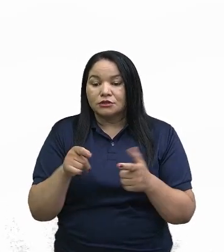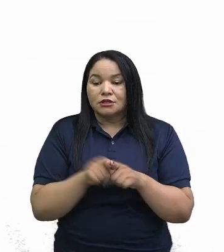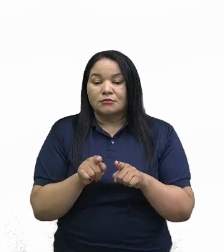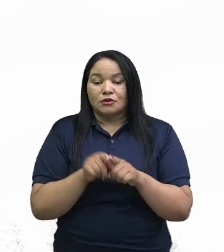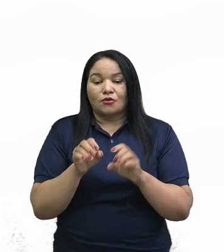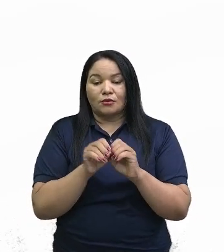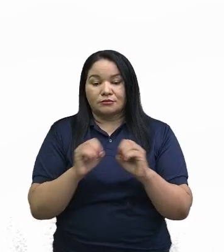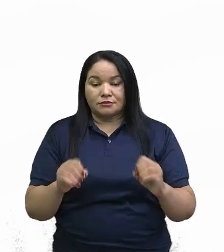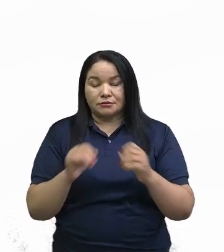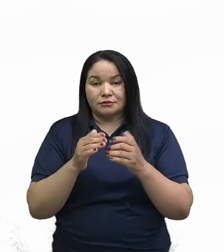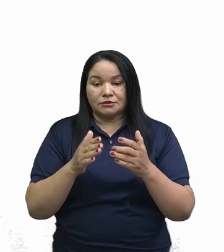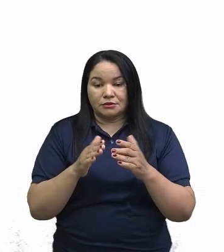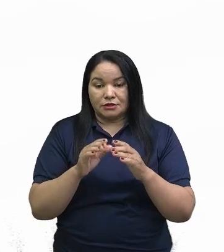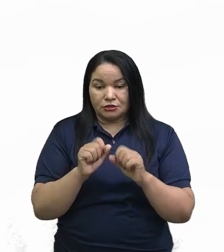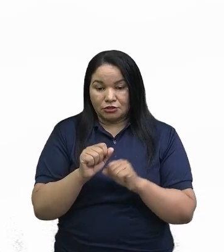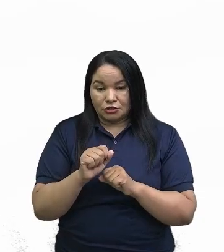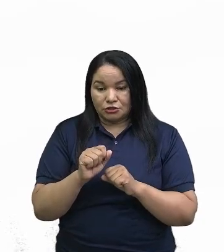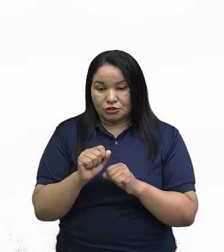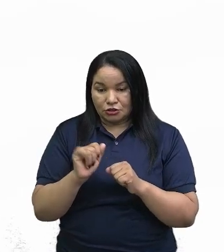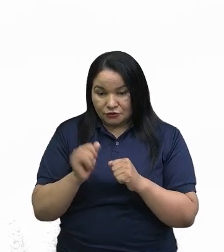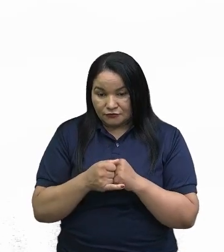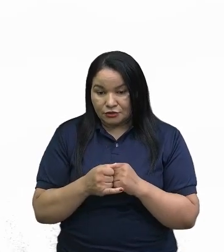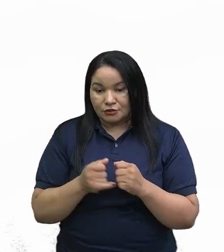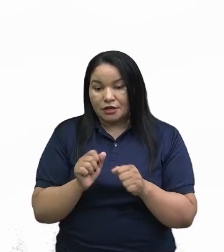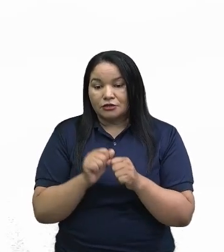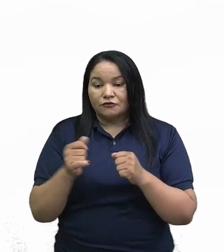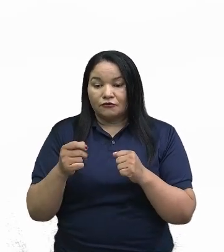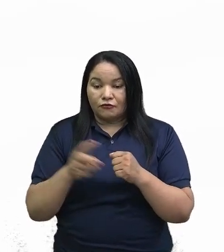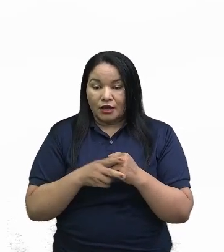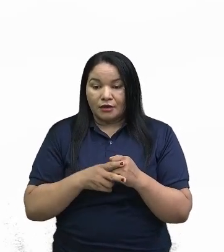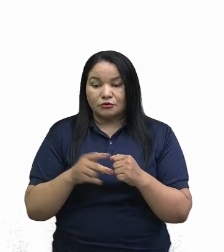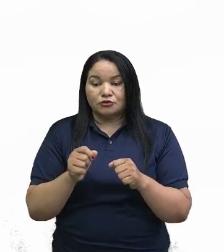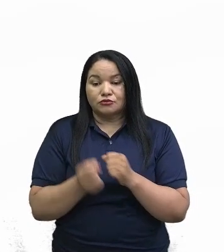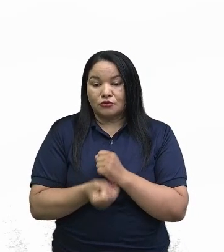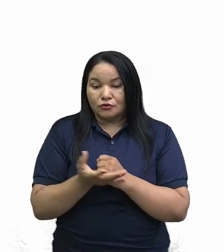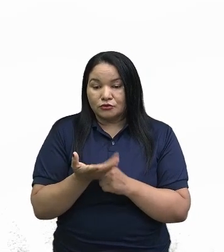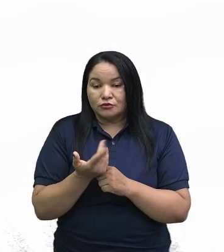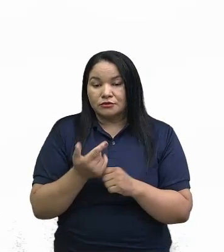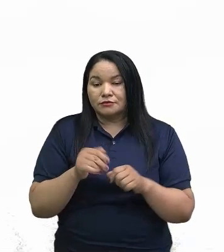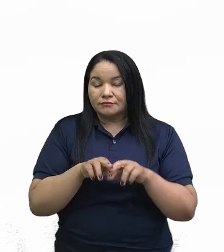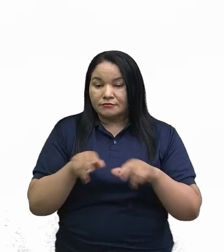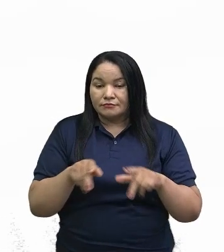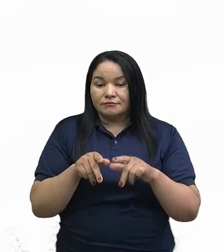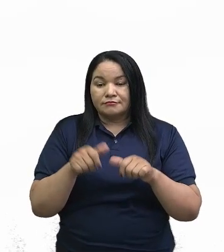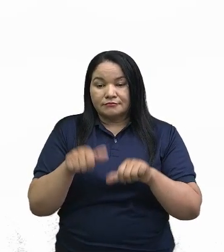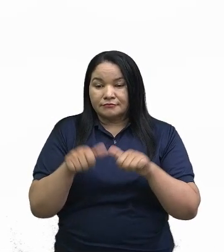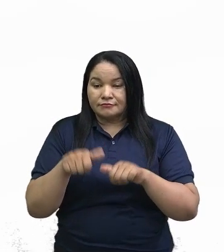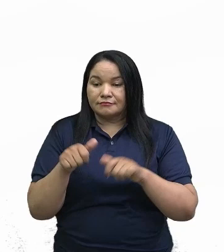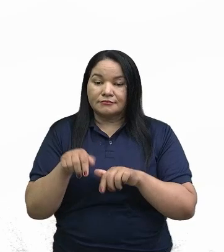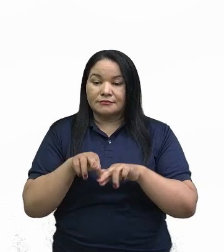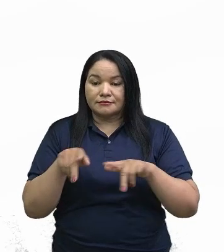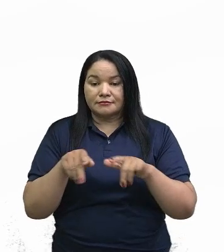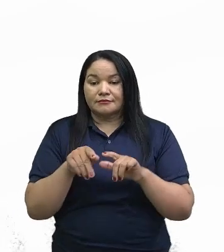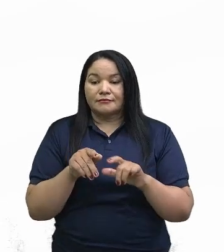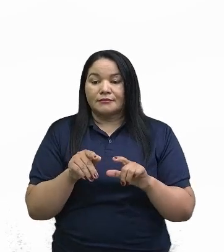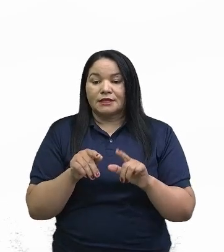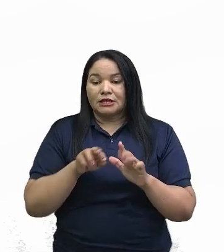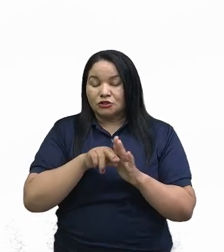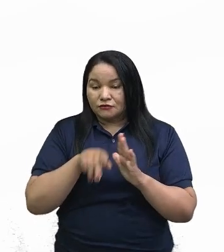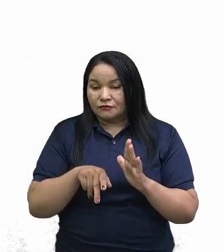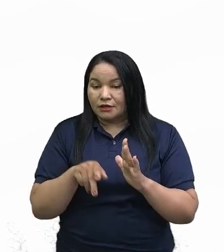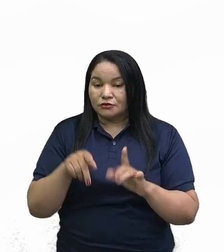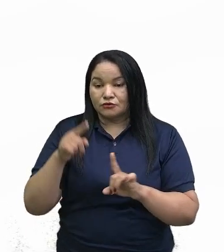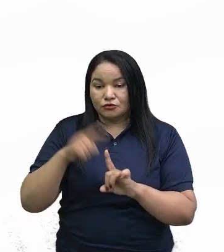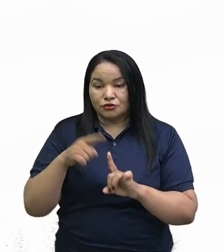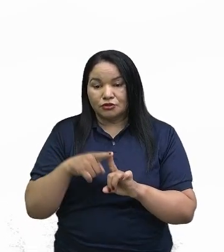orações adverbiais. A apreciação, a avaliação de aspectos éticos, estéticos e